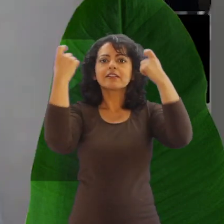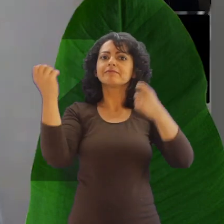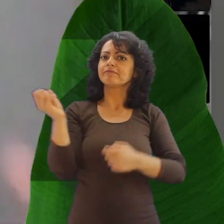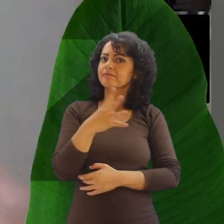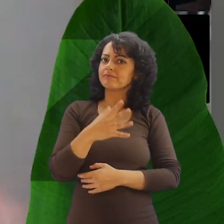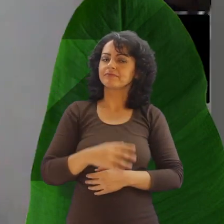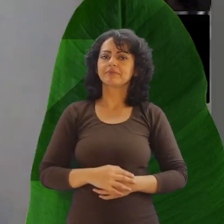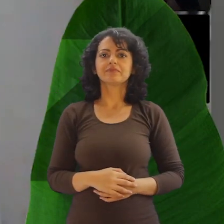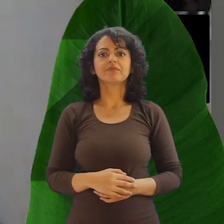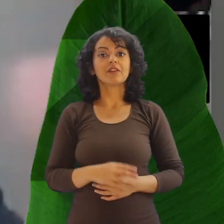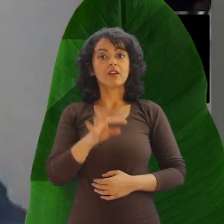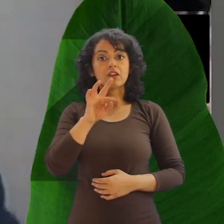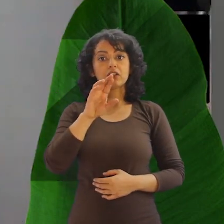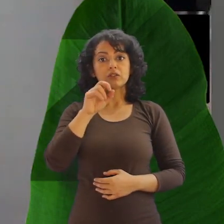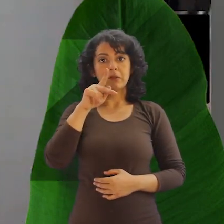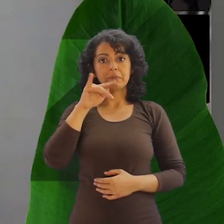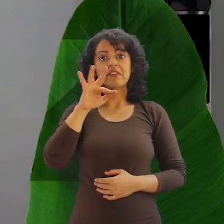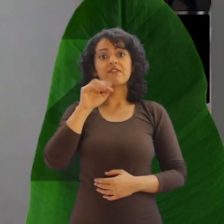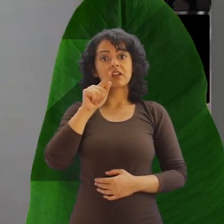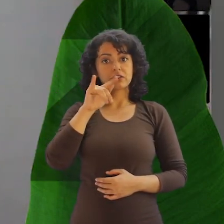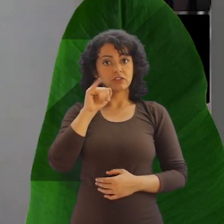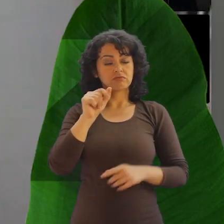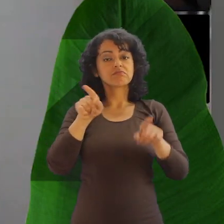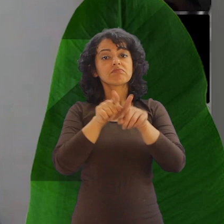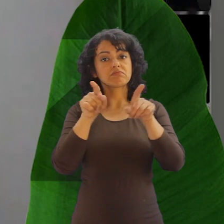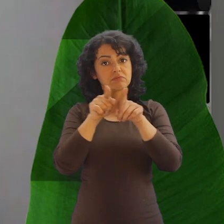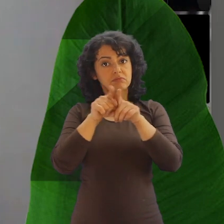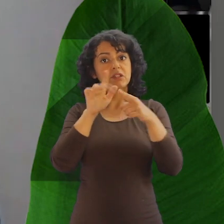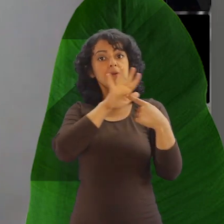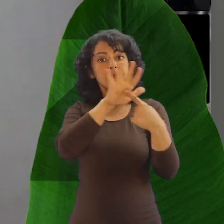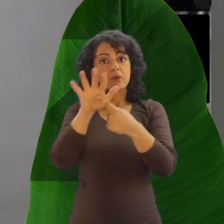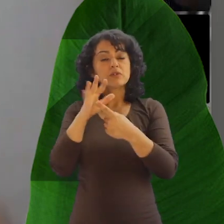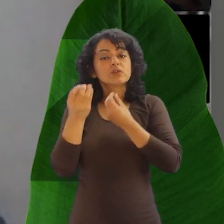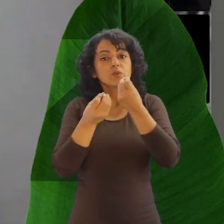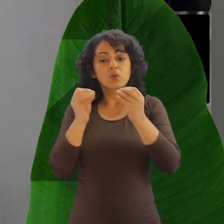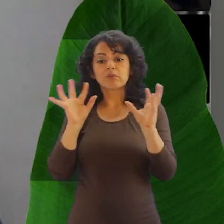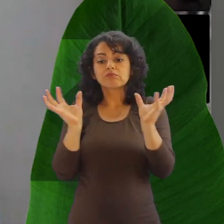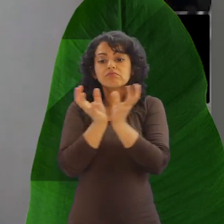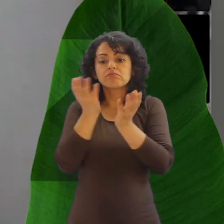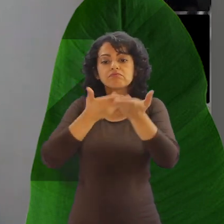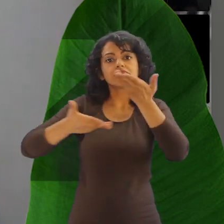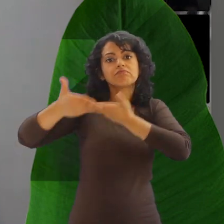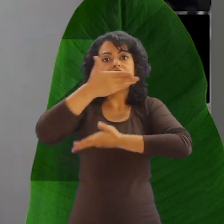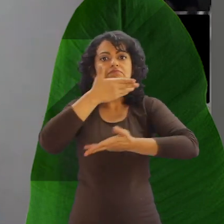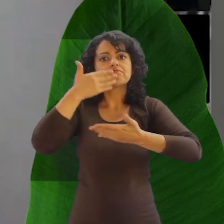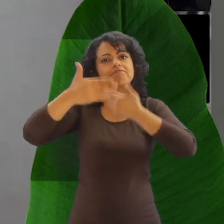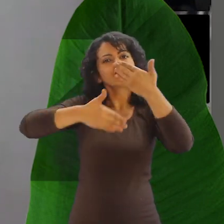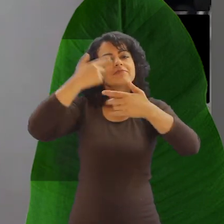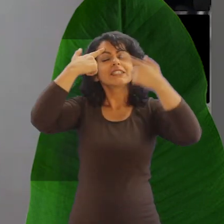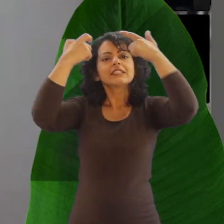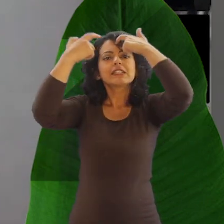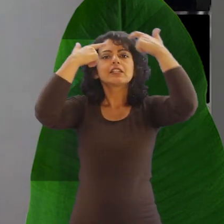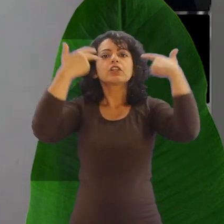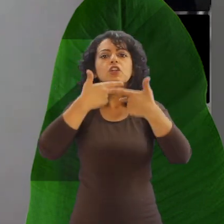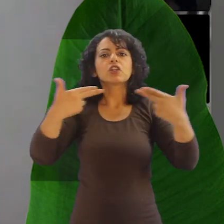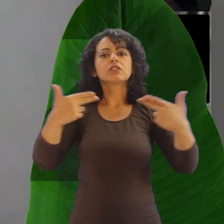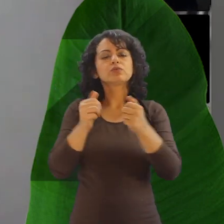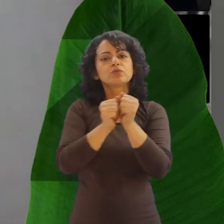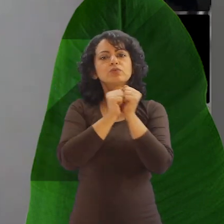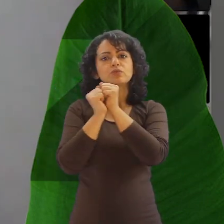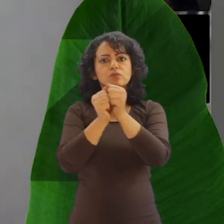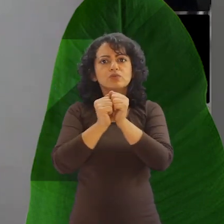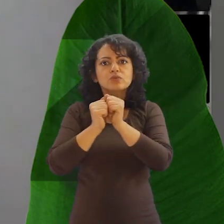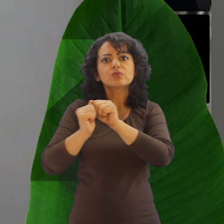dá certo. Então, acho que a tropofagia também fala um pouco disso, né? De construir junto e de, efetivamente, você poder criar um novo a partir